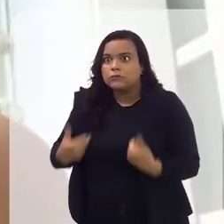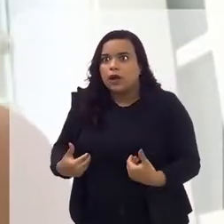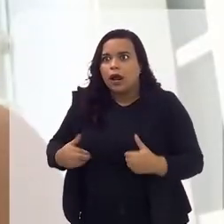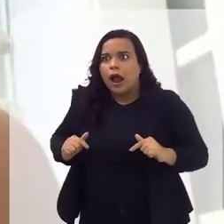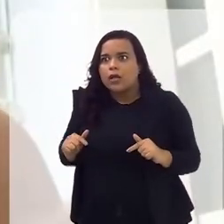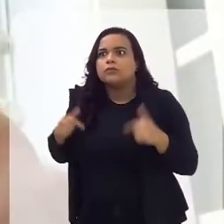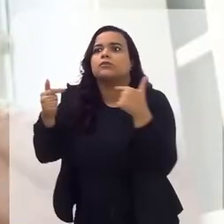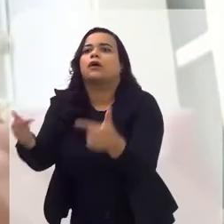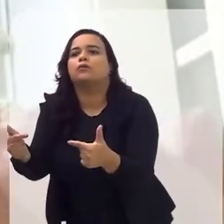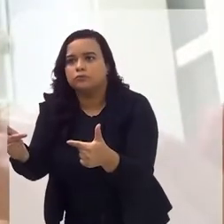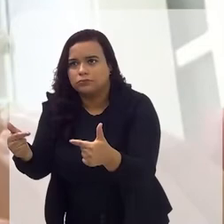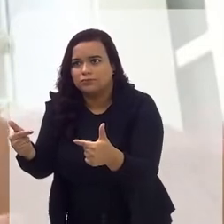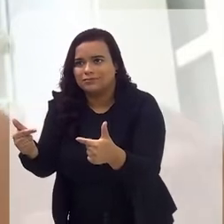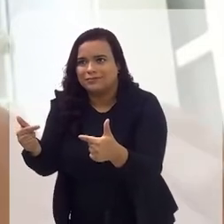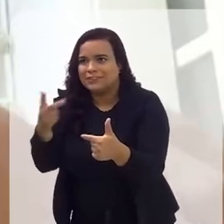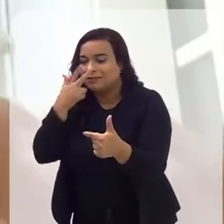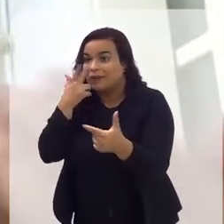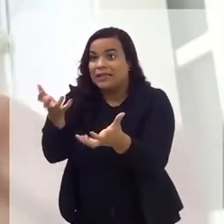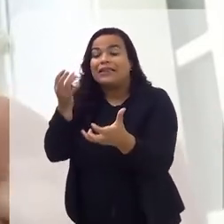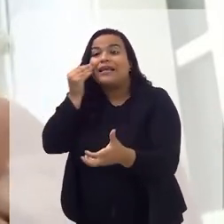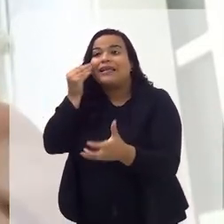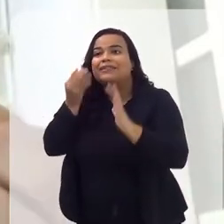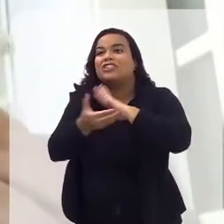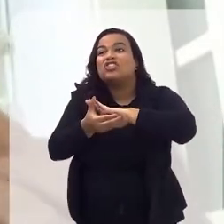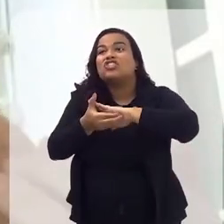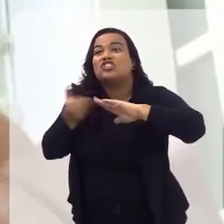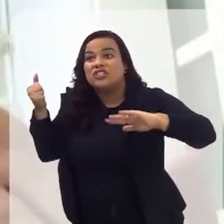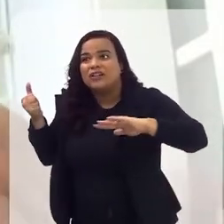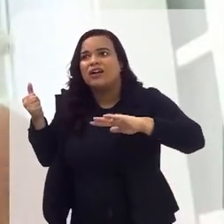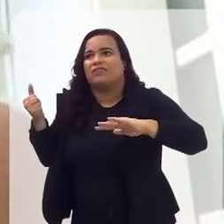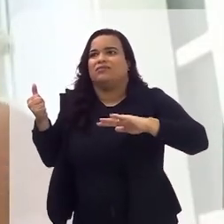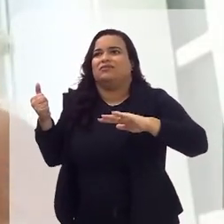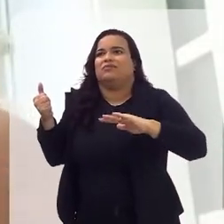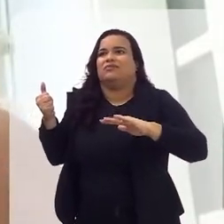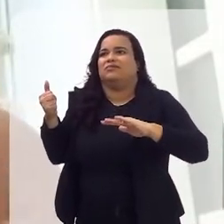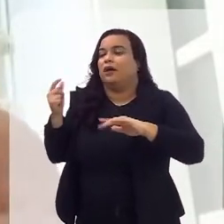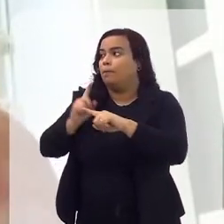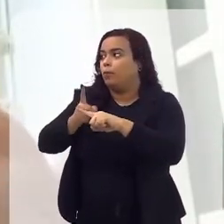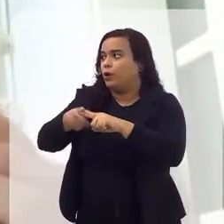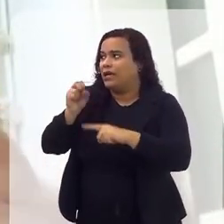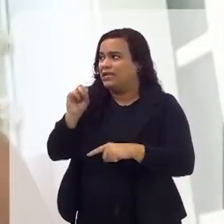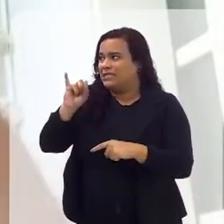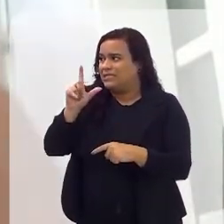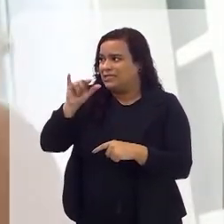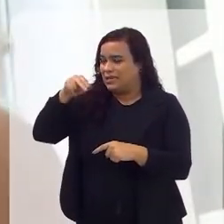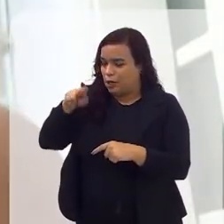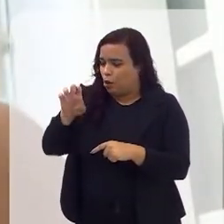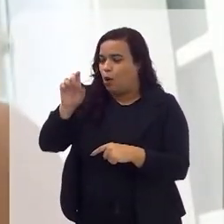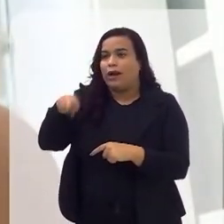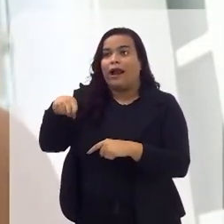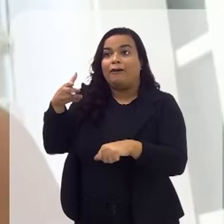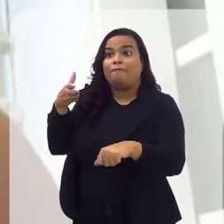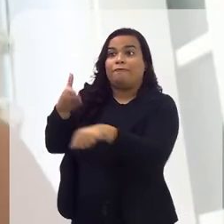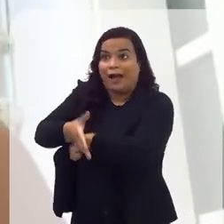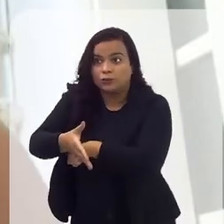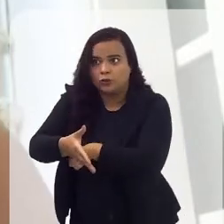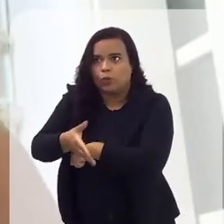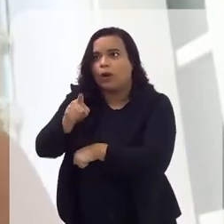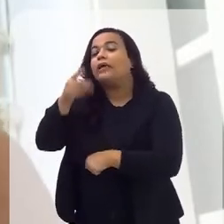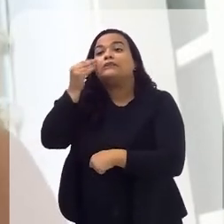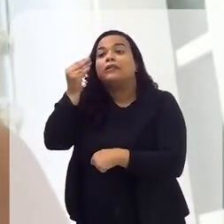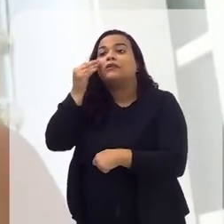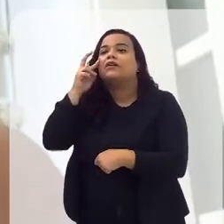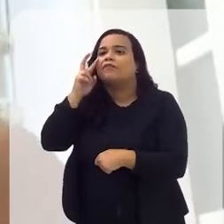ao silicone. Ele tenta retirar o silicone entendendo que o silicone é um invasor. E como o silicone não vai embora, ele veio para